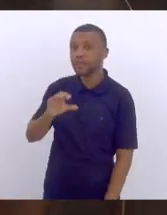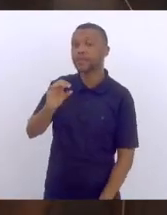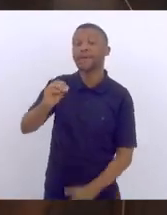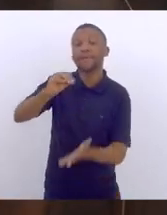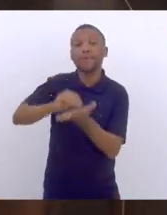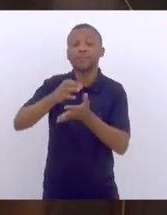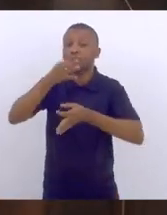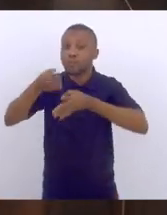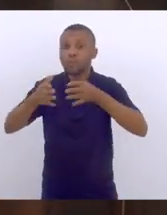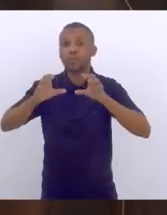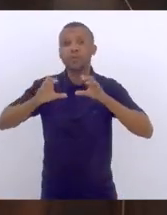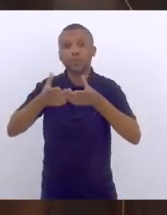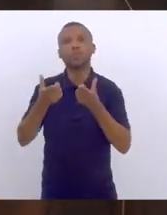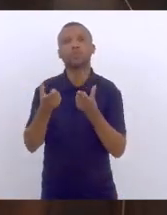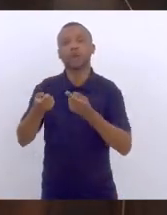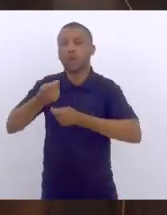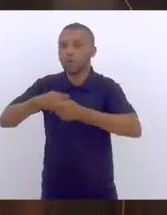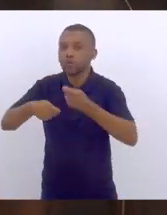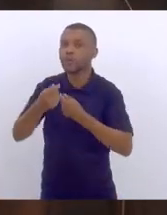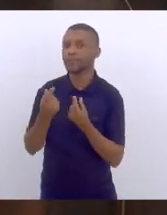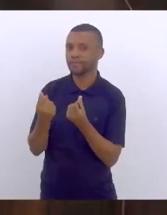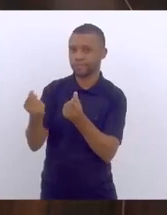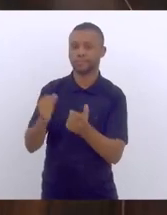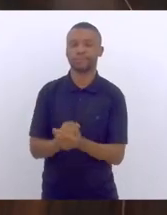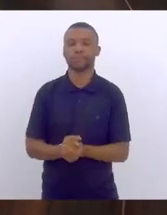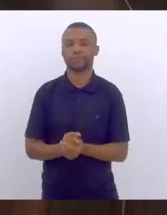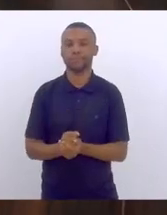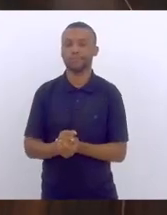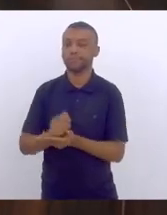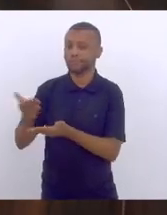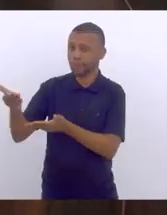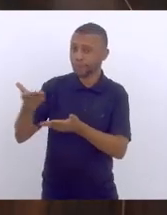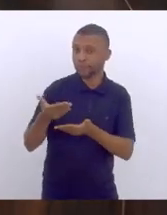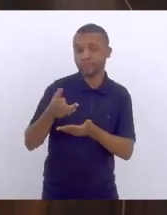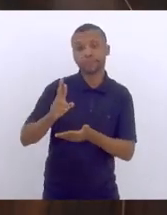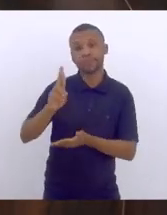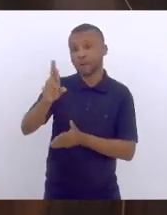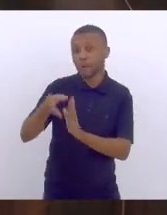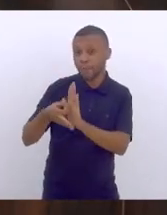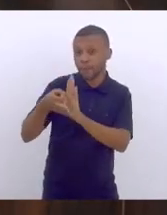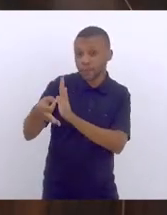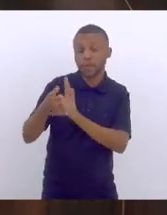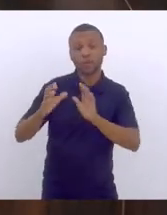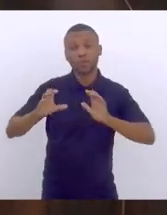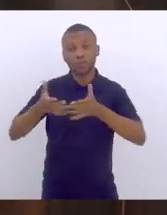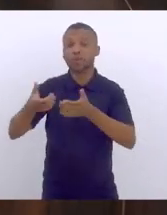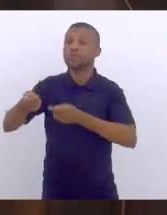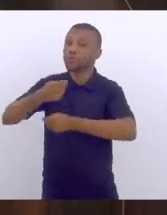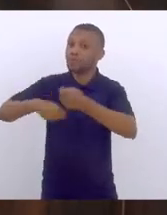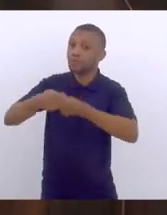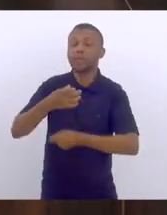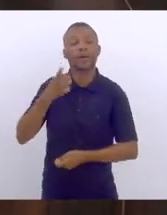e Orçamento. Para emitir parecer pela Comissão de Economia, deputado Valdec Carneiro.